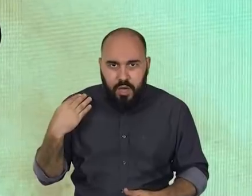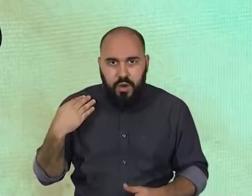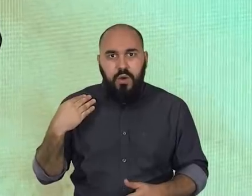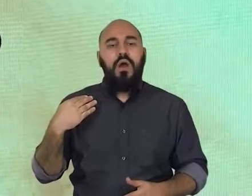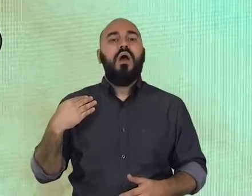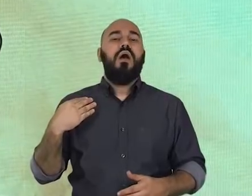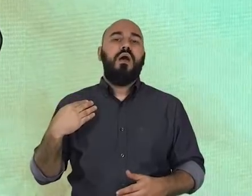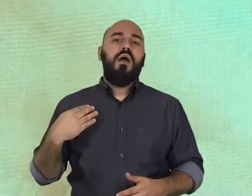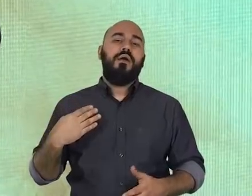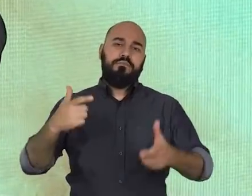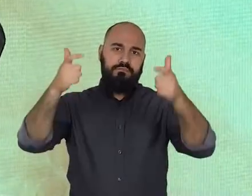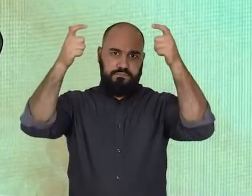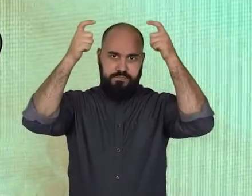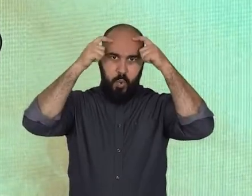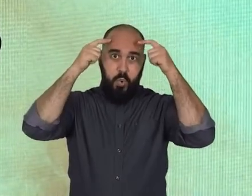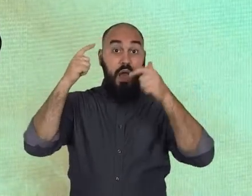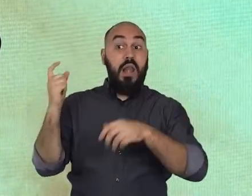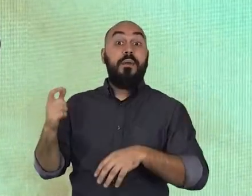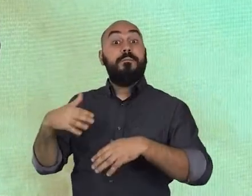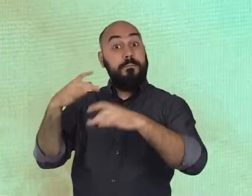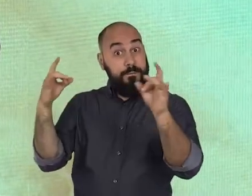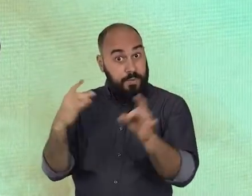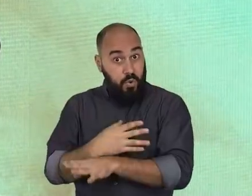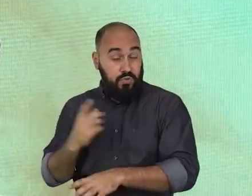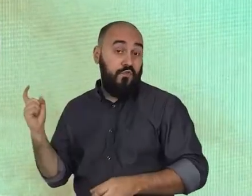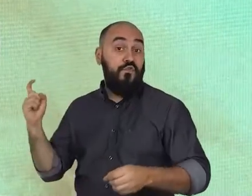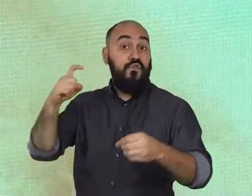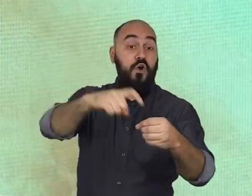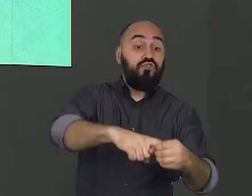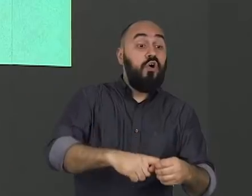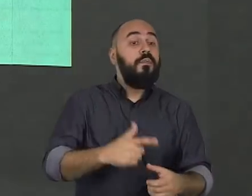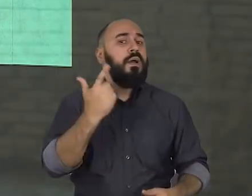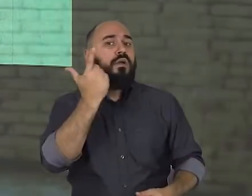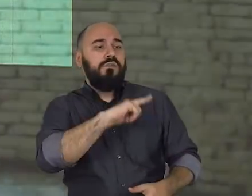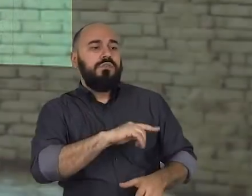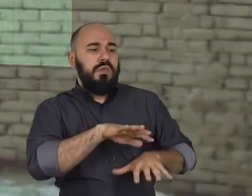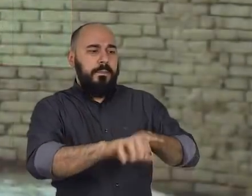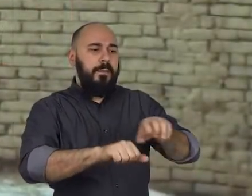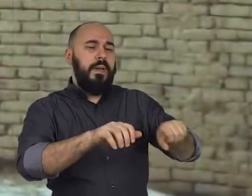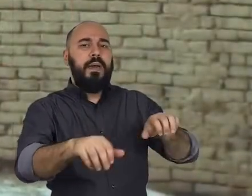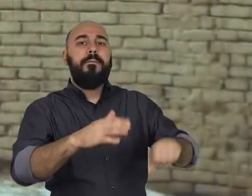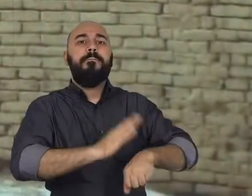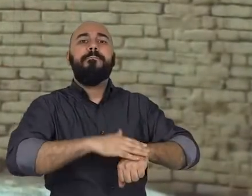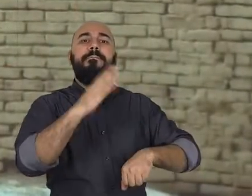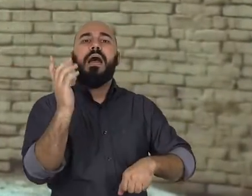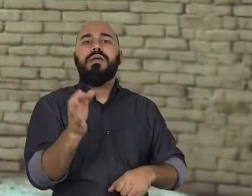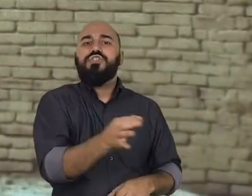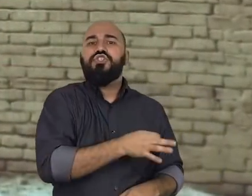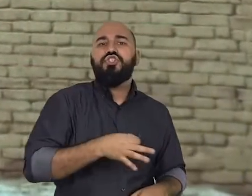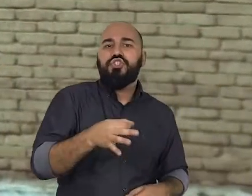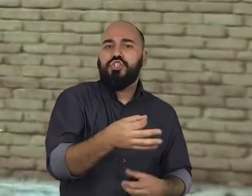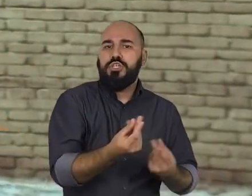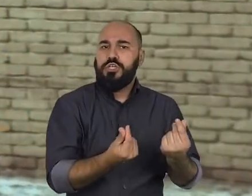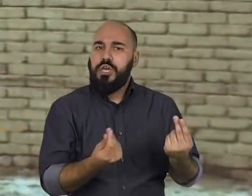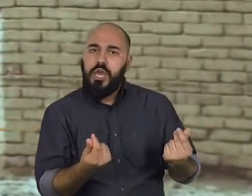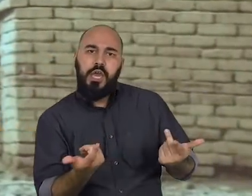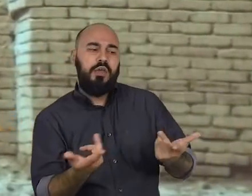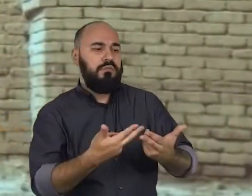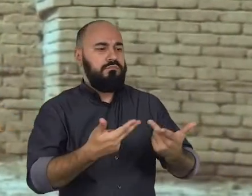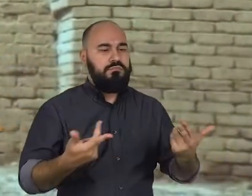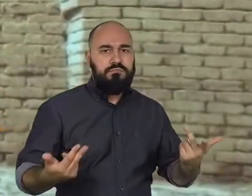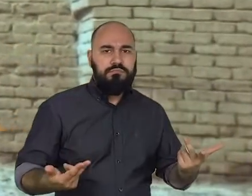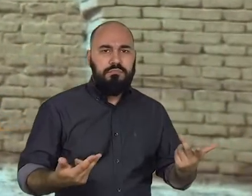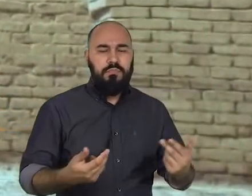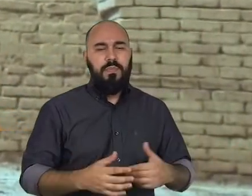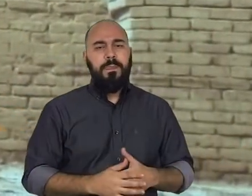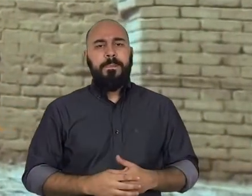receber tributos, impostos, espólios de guerra. Mas por que Daniel capítulo 1, versículo 1, o chama de